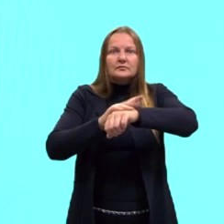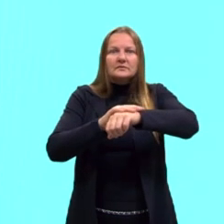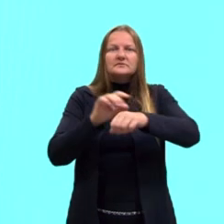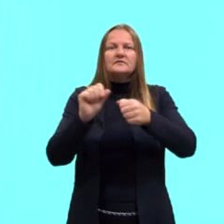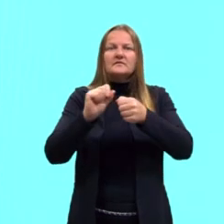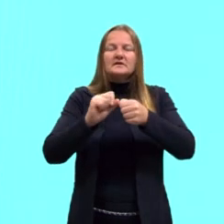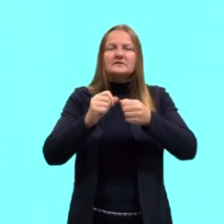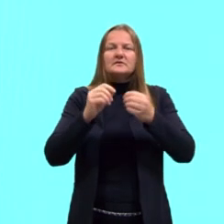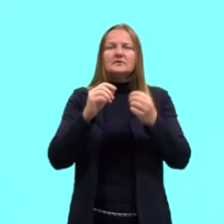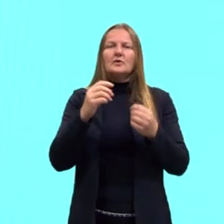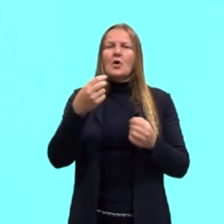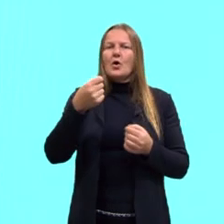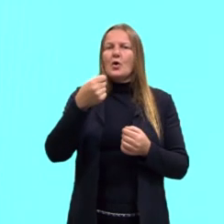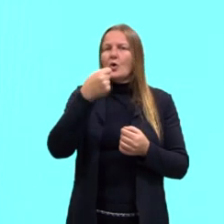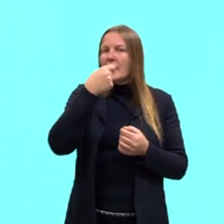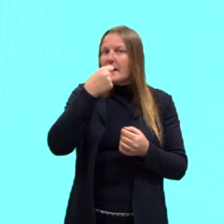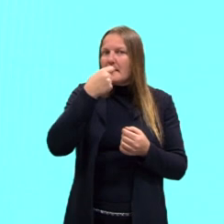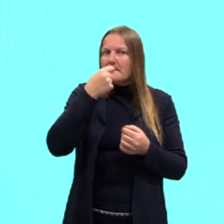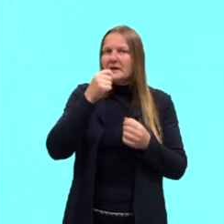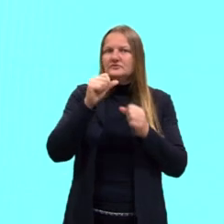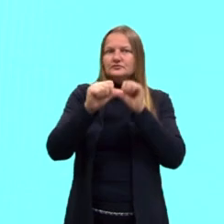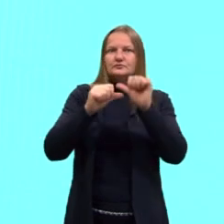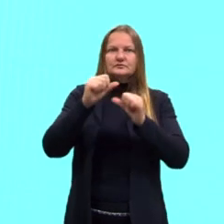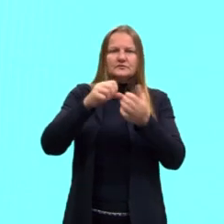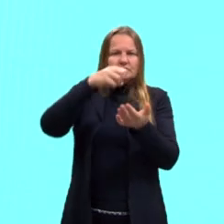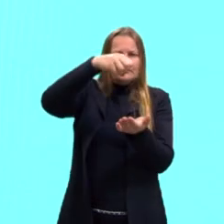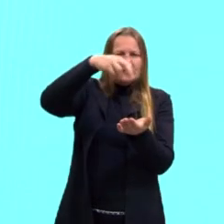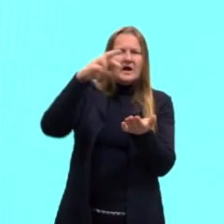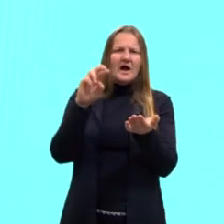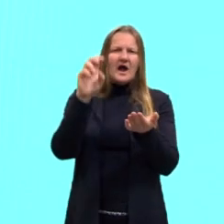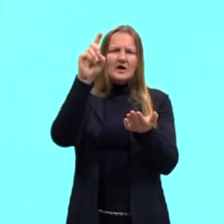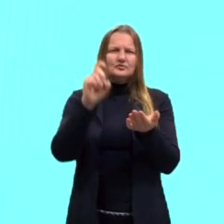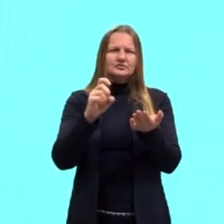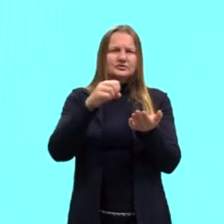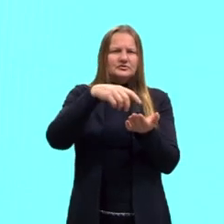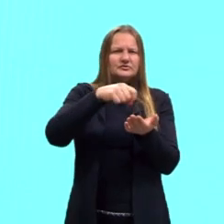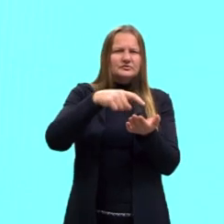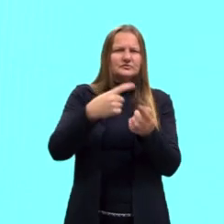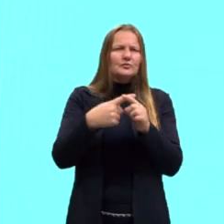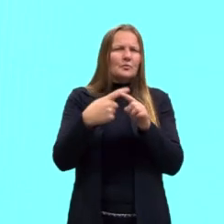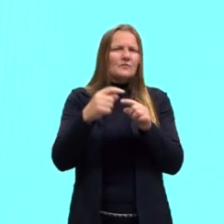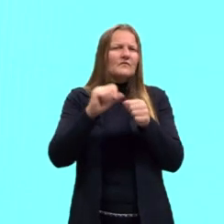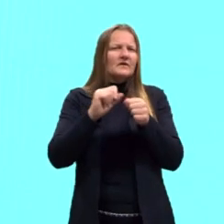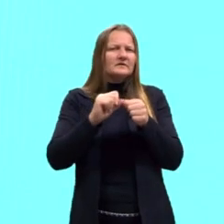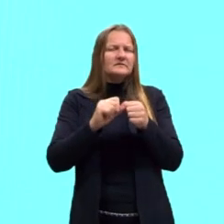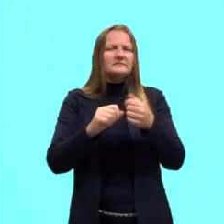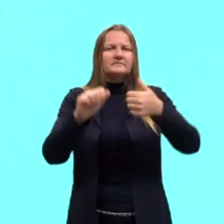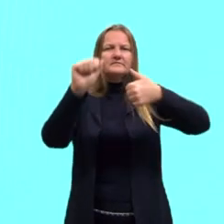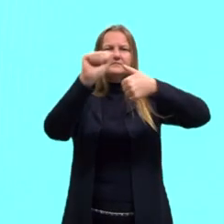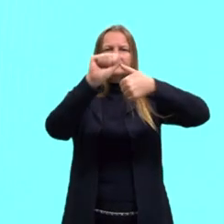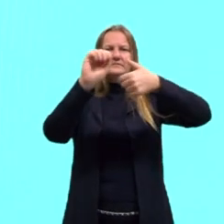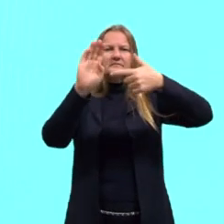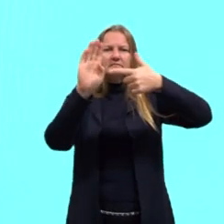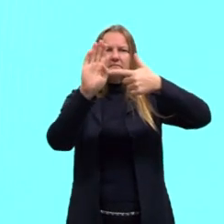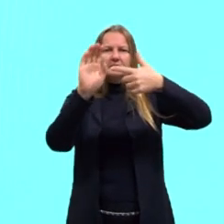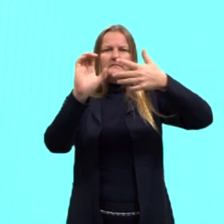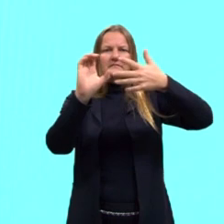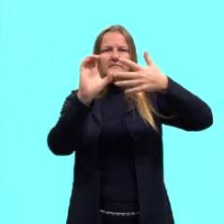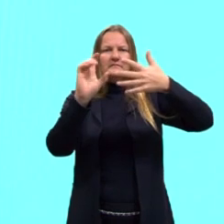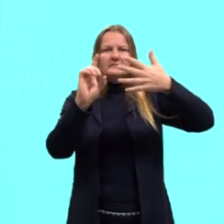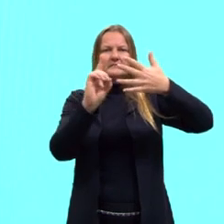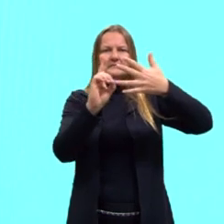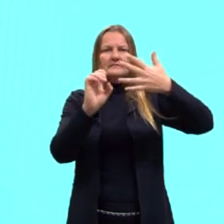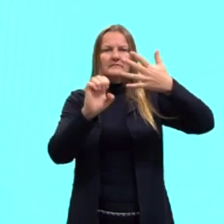fizeram uso do contraste deve se preparar essa suspensão em letras cinco alternativas de